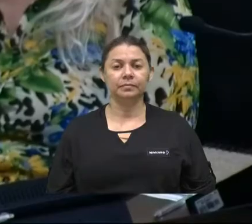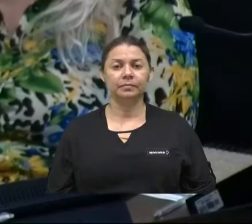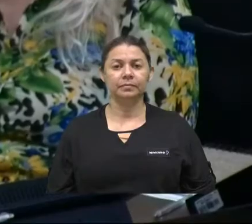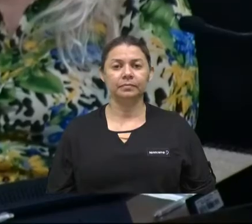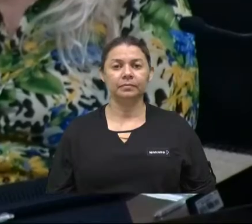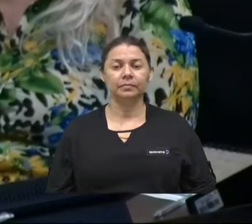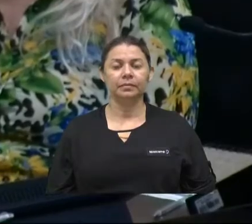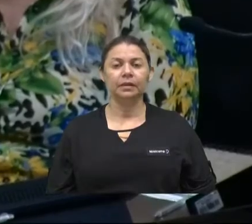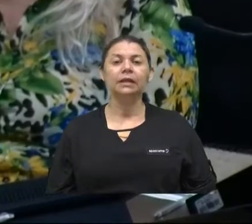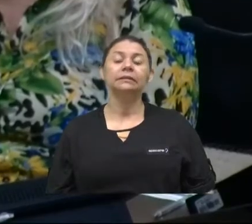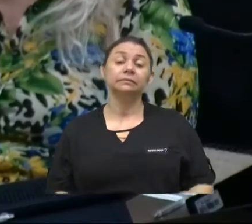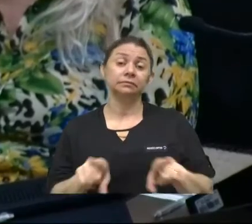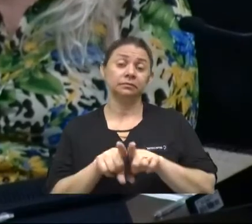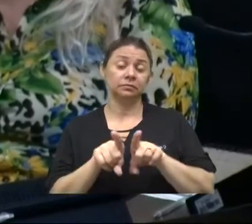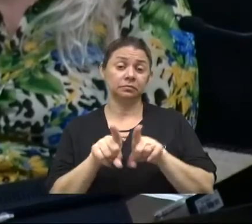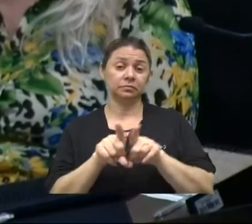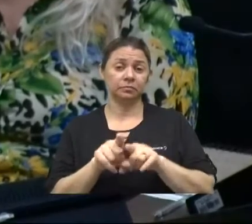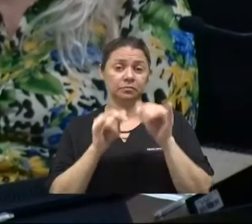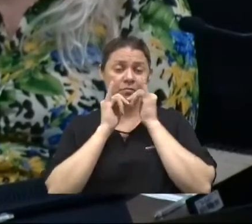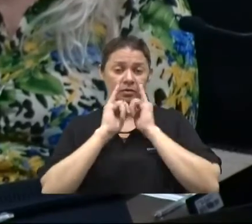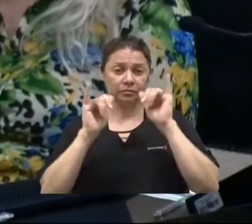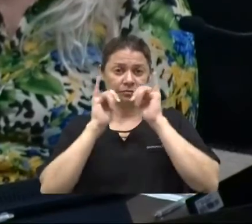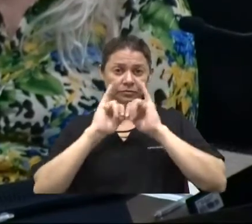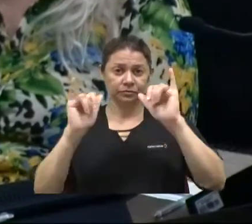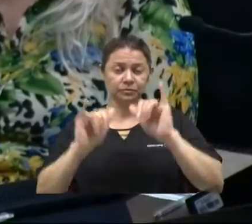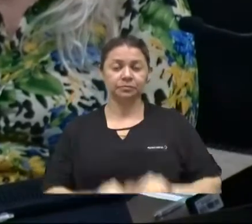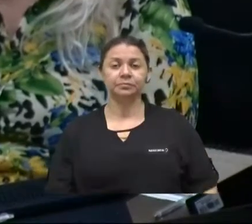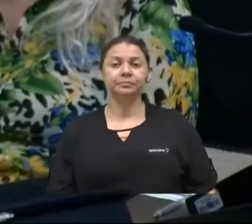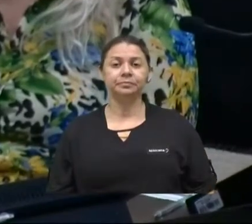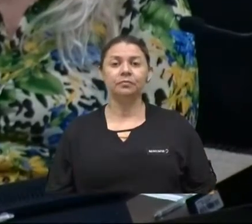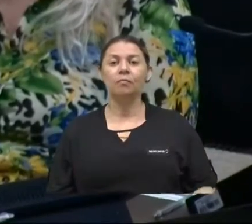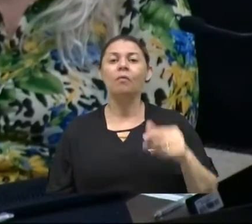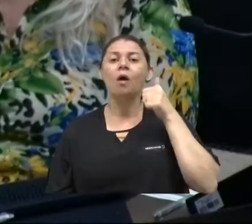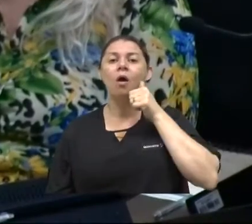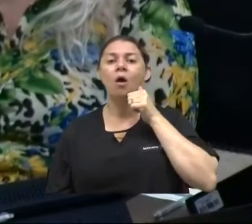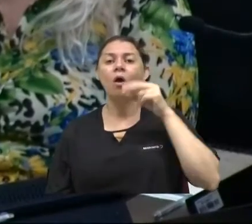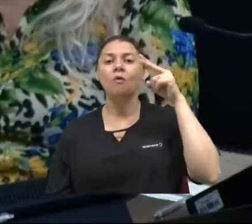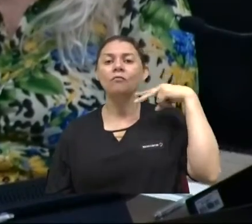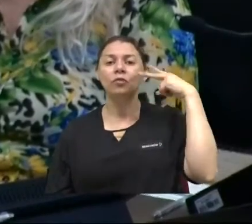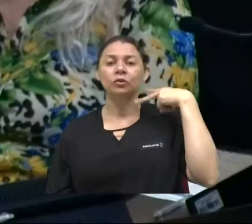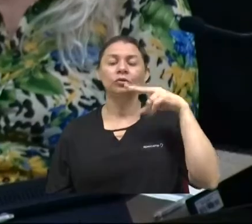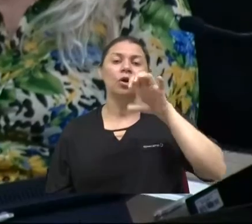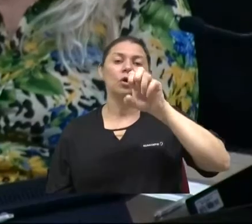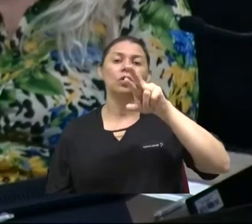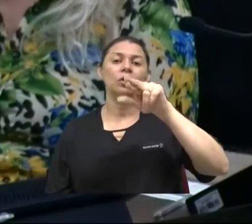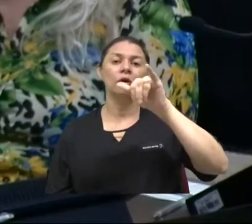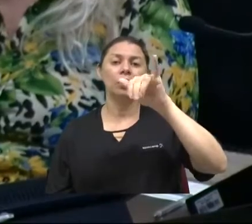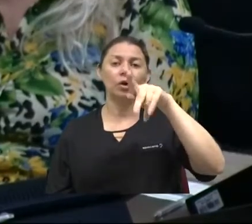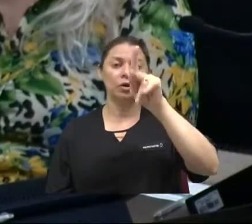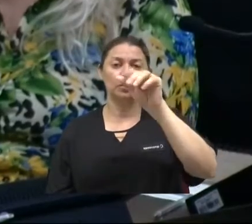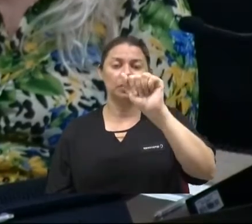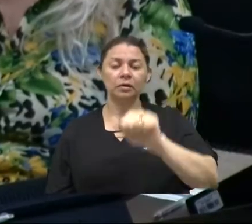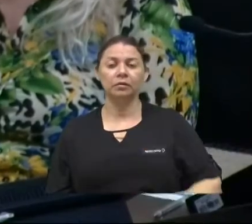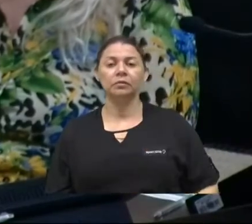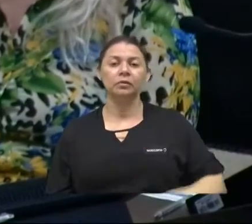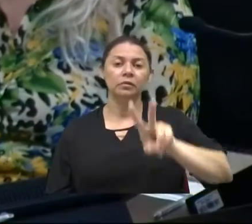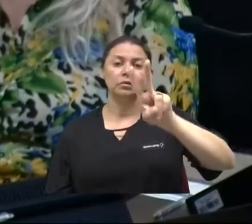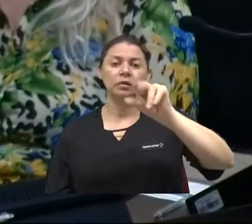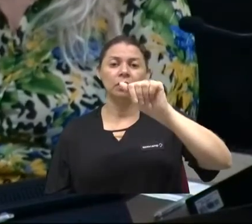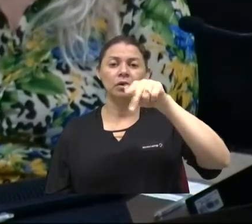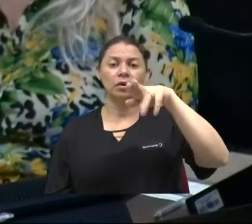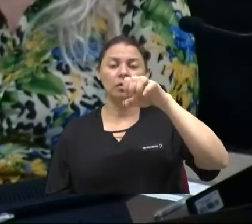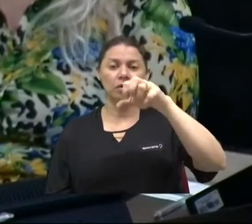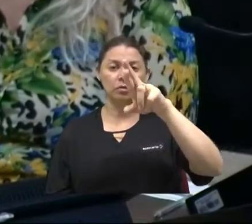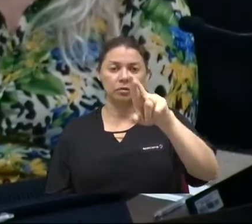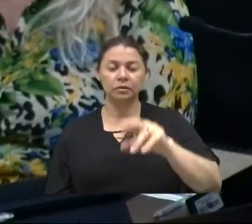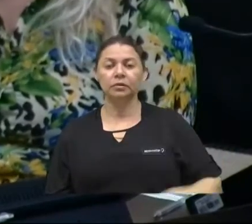de nossa frente parlamentar, a Érica Tanque também, o Wagner Barbosa, o Helder Dotax, Constância